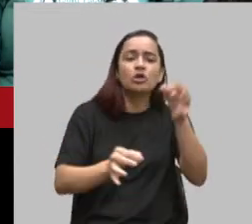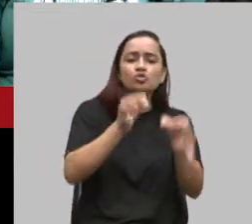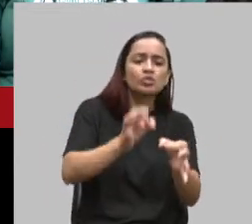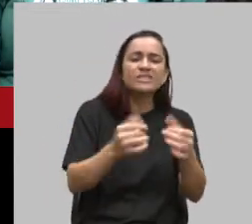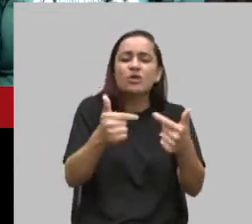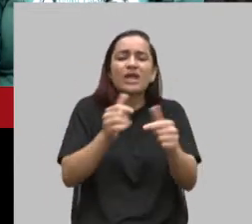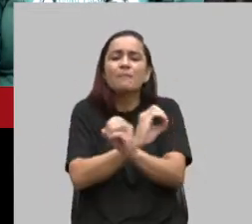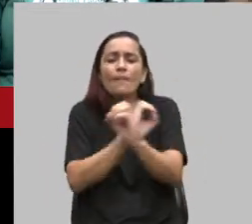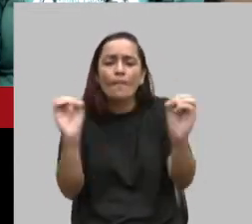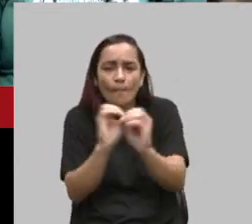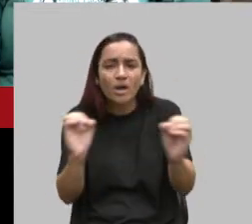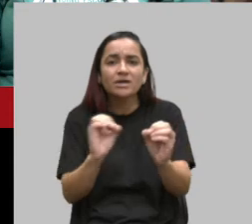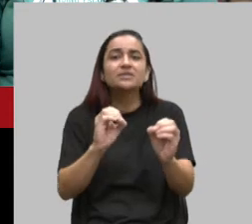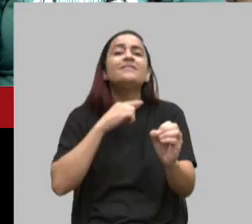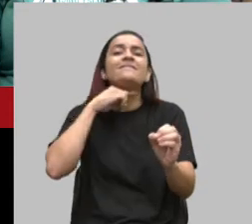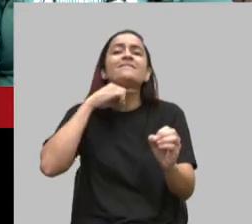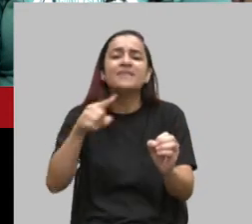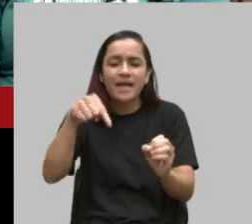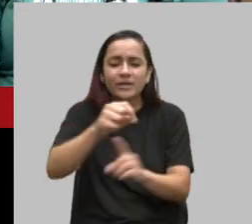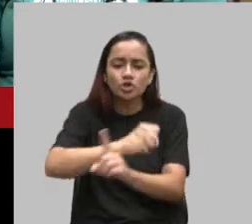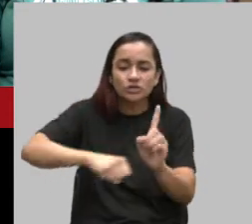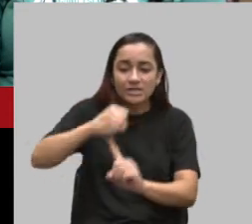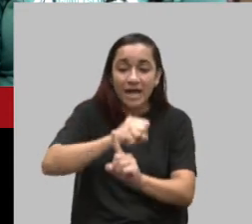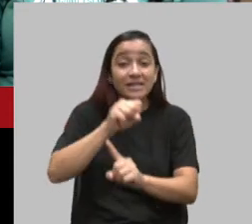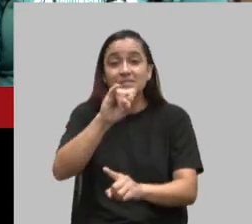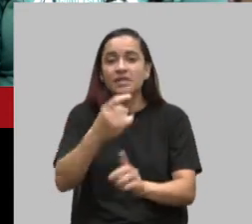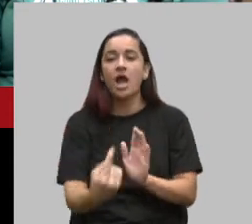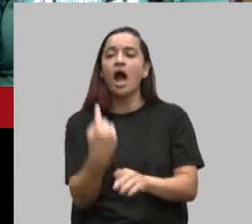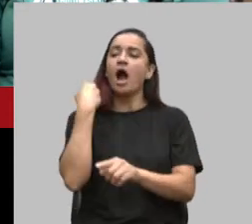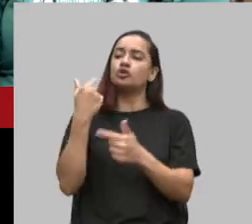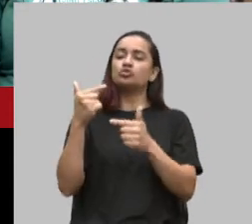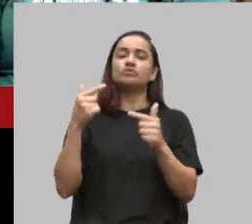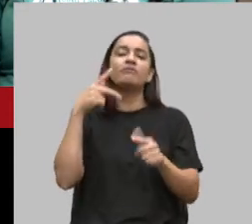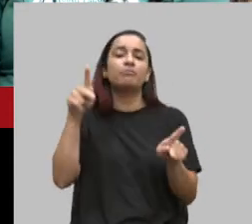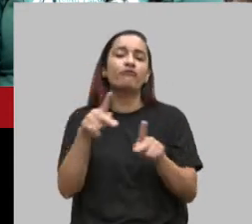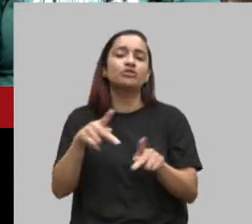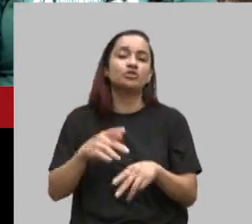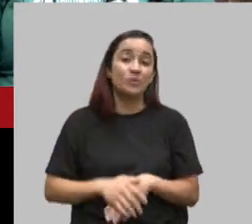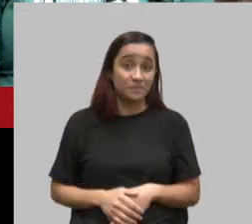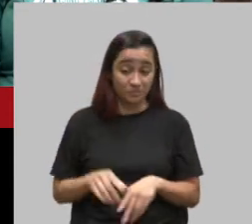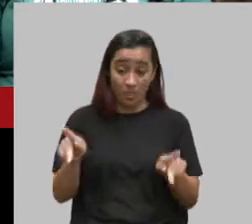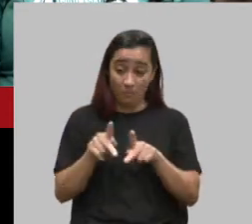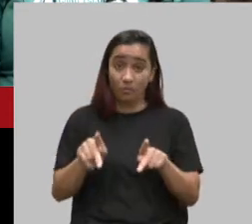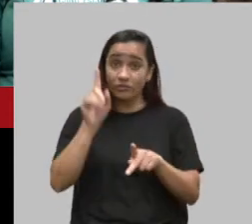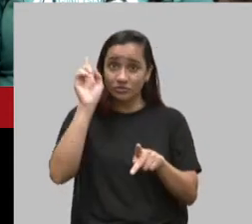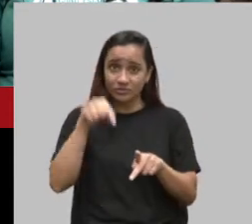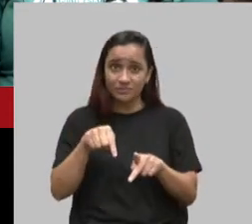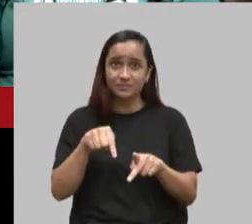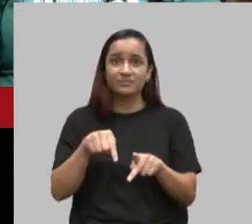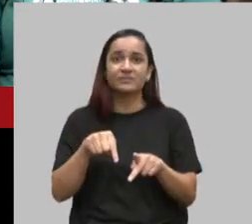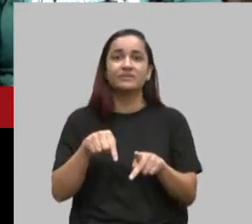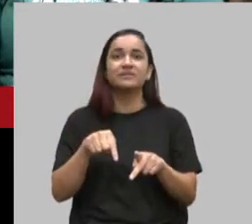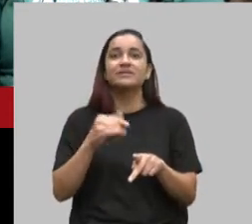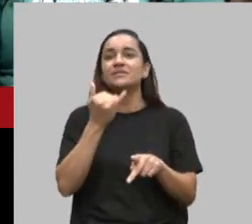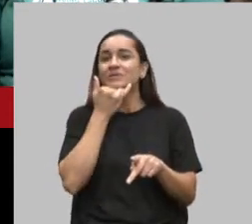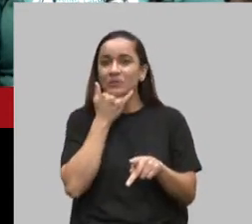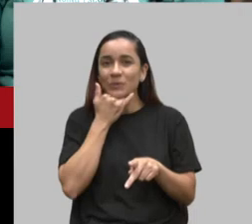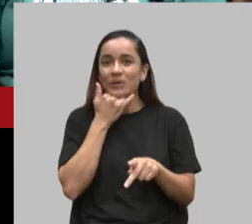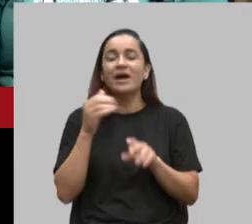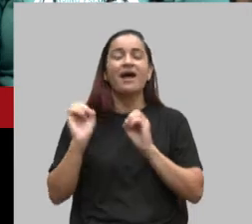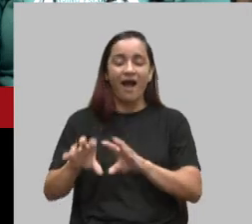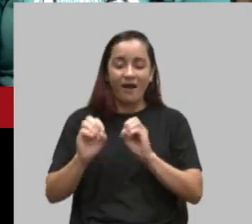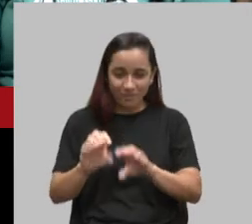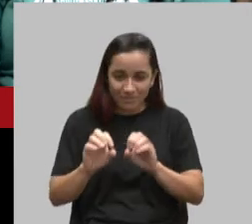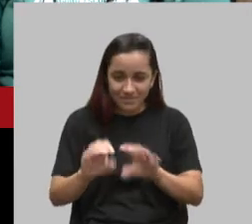sociedade que não passou pela mão de um professor professor esse que te ai gente conseguindo aqui alfabetizou